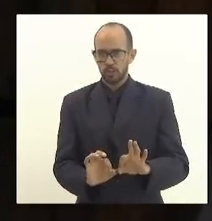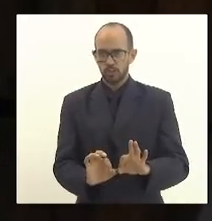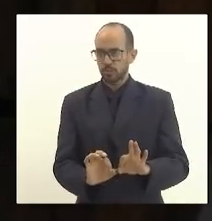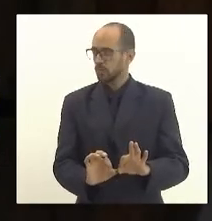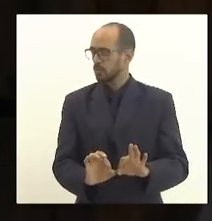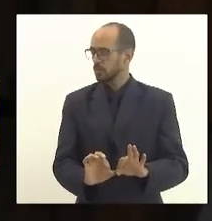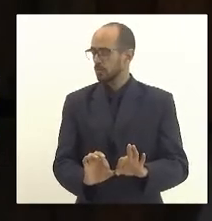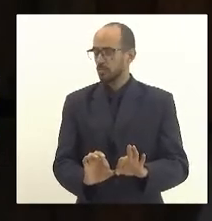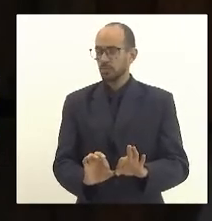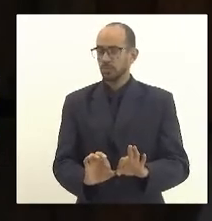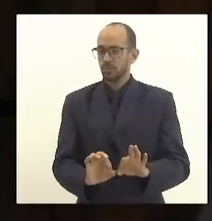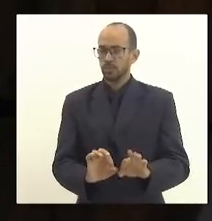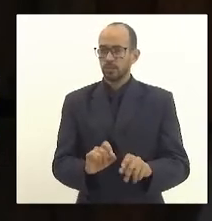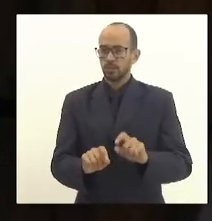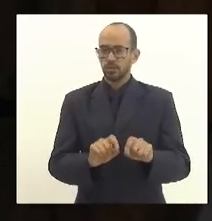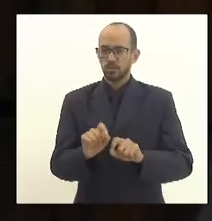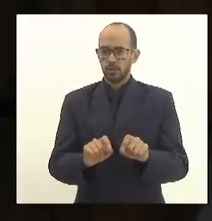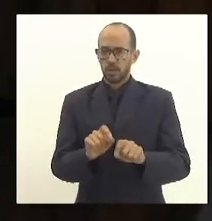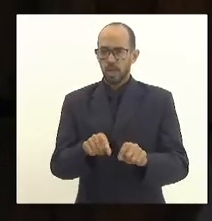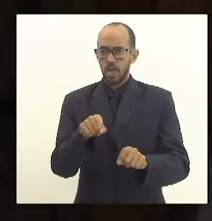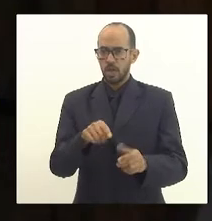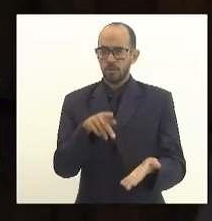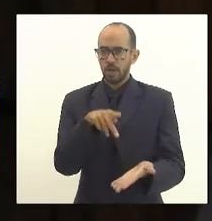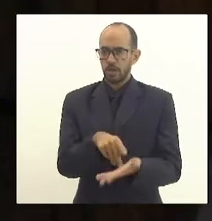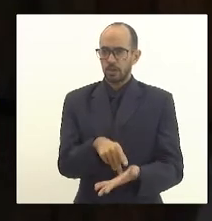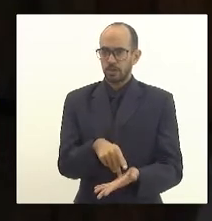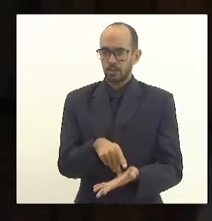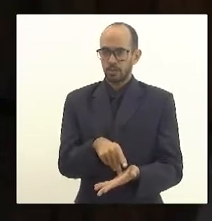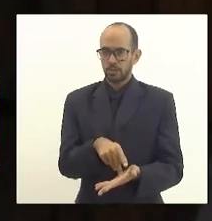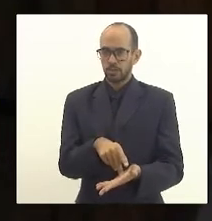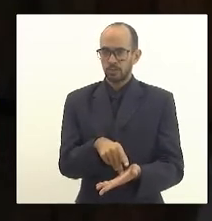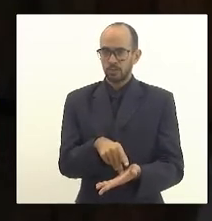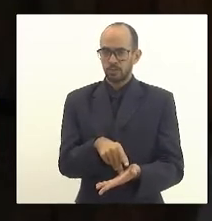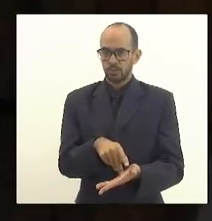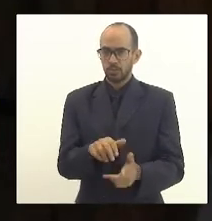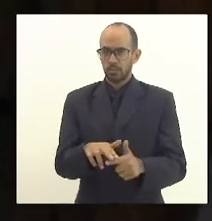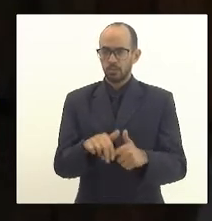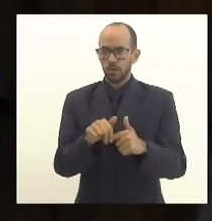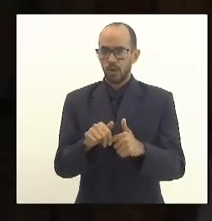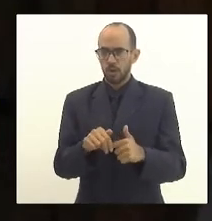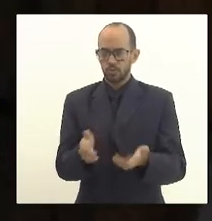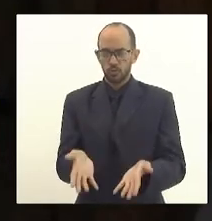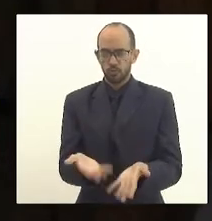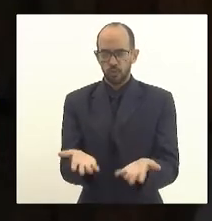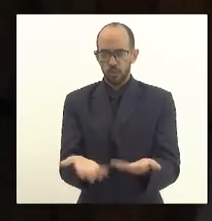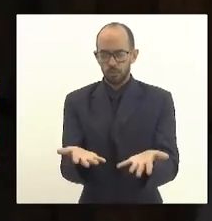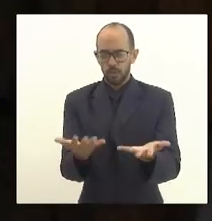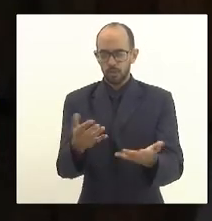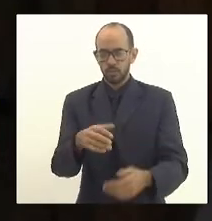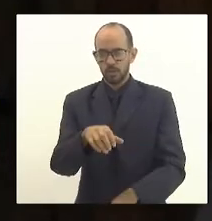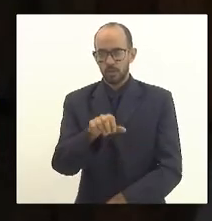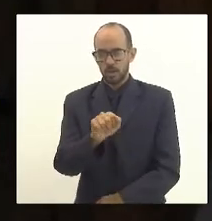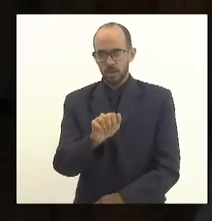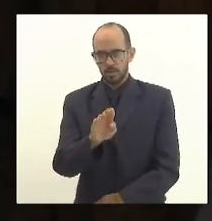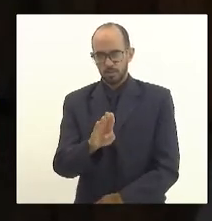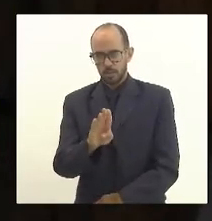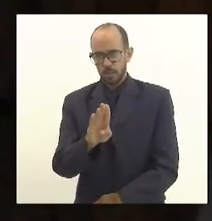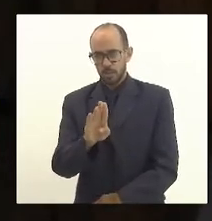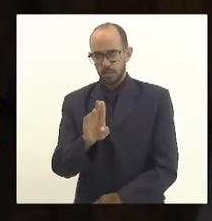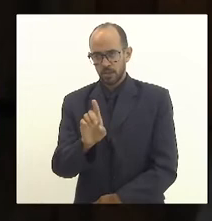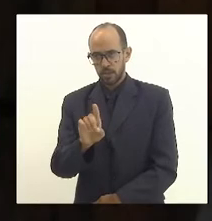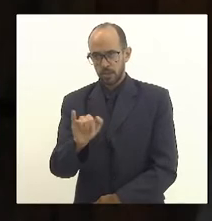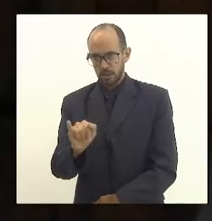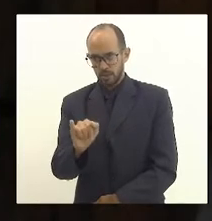hoje ele é uma realidade graças ao fomento da BDI e também